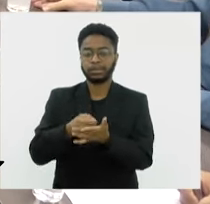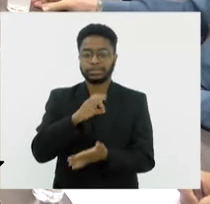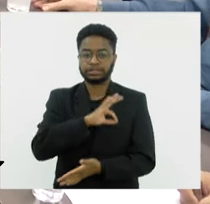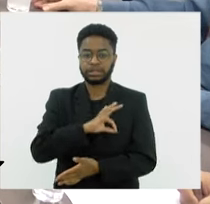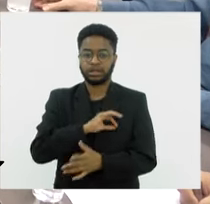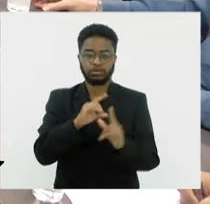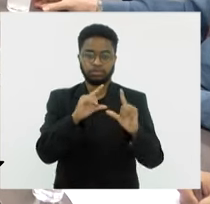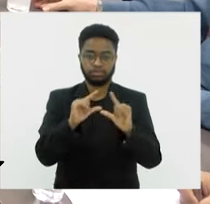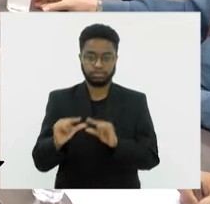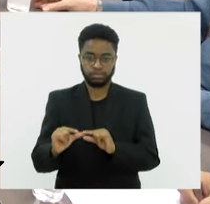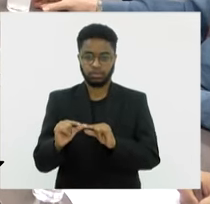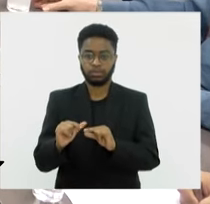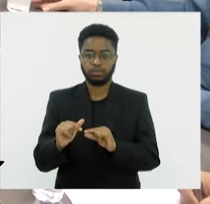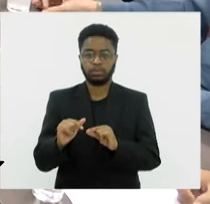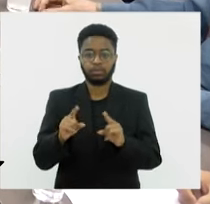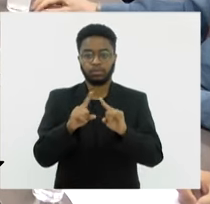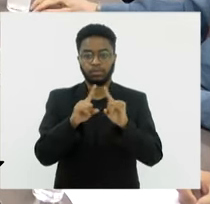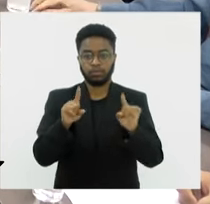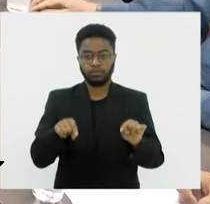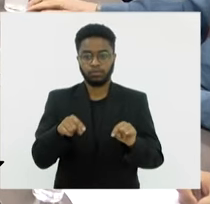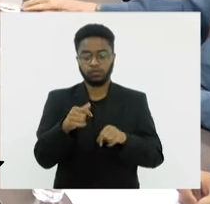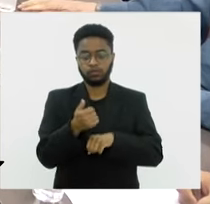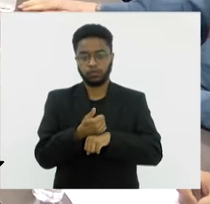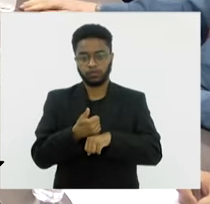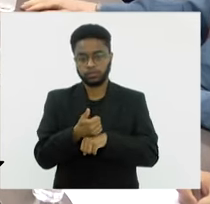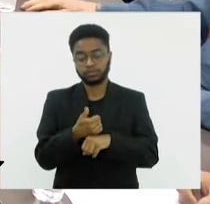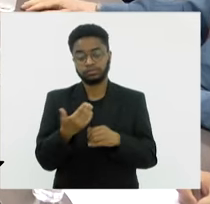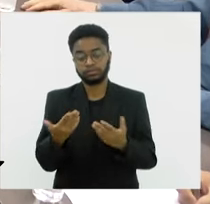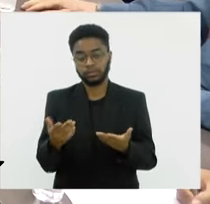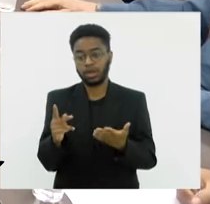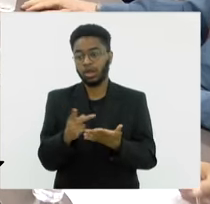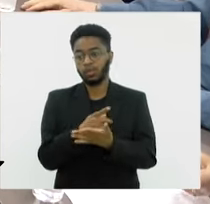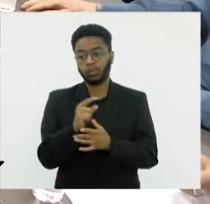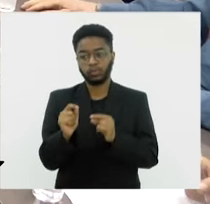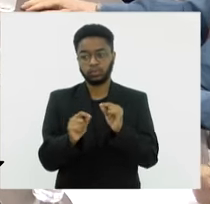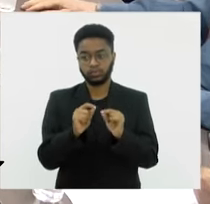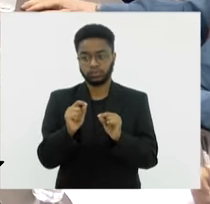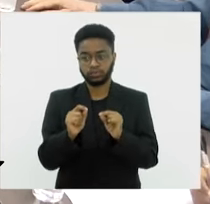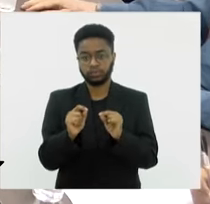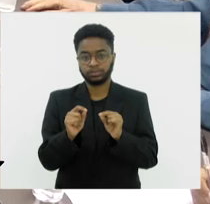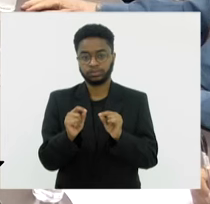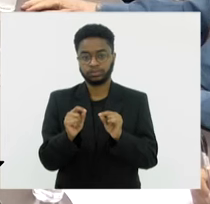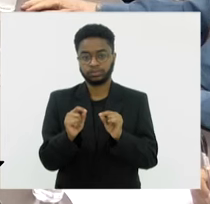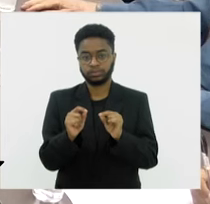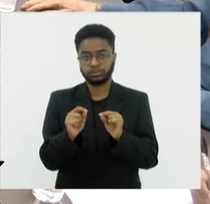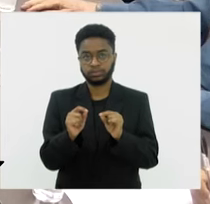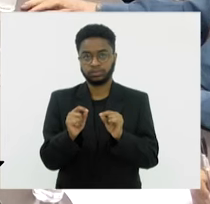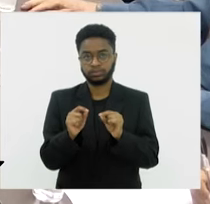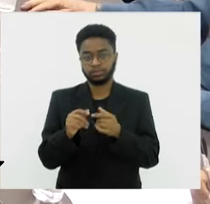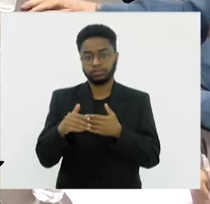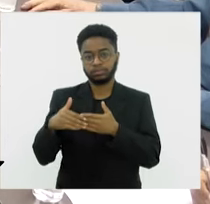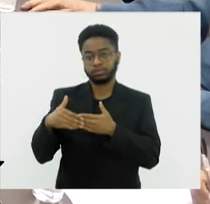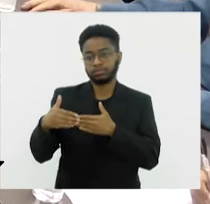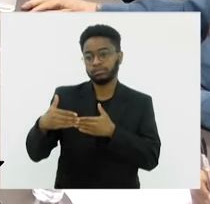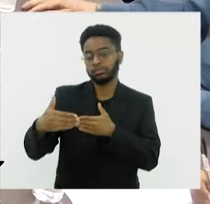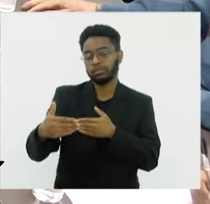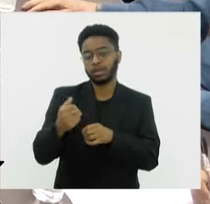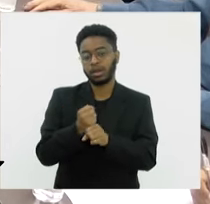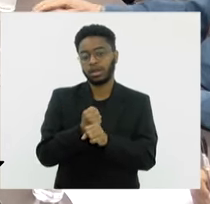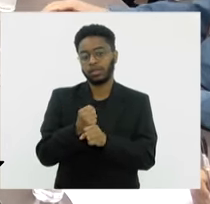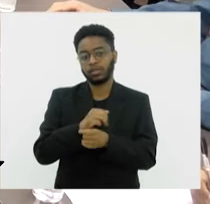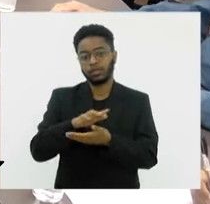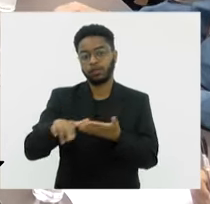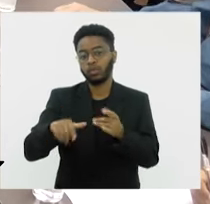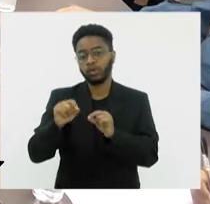seus profissionais que tem ocorrido, em anos subsequentes, a